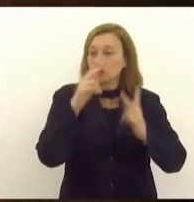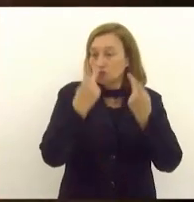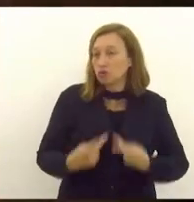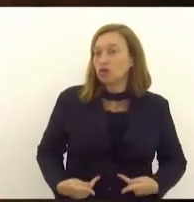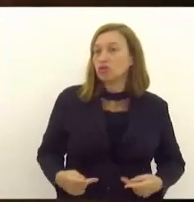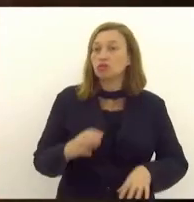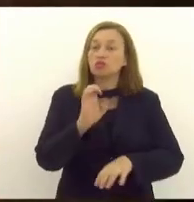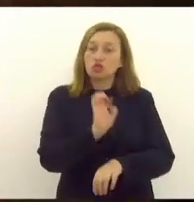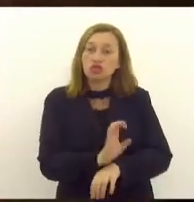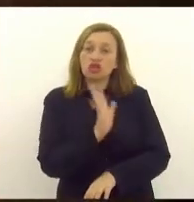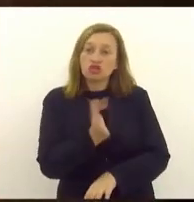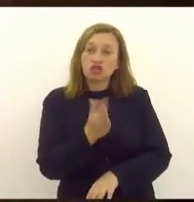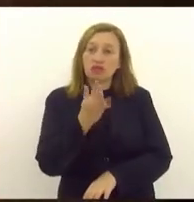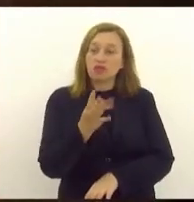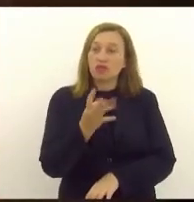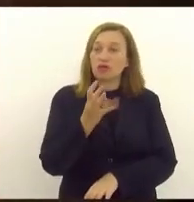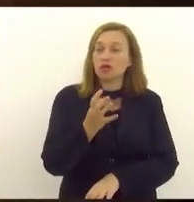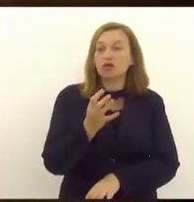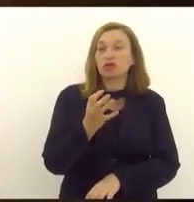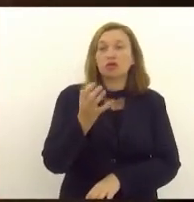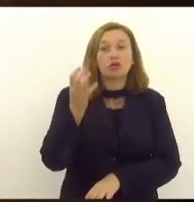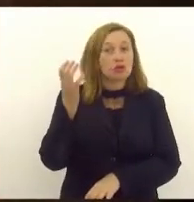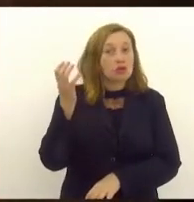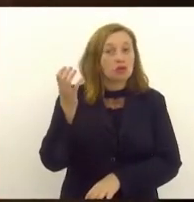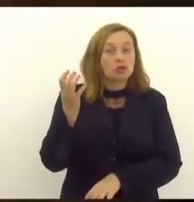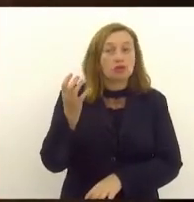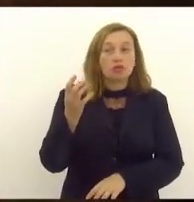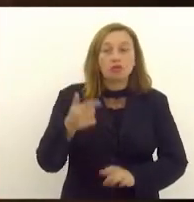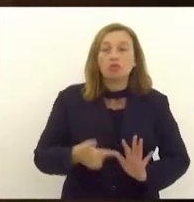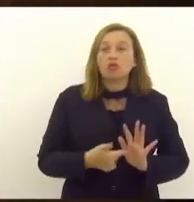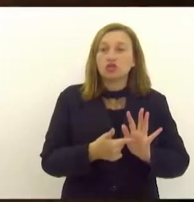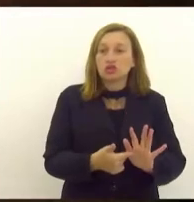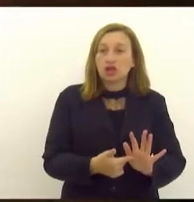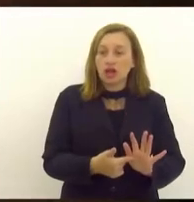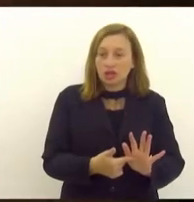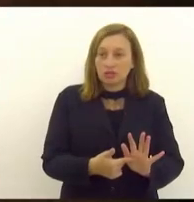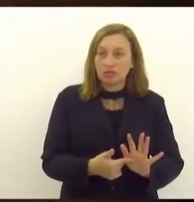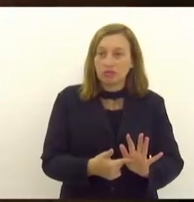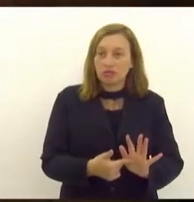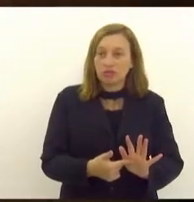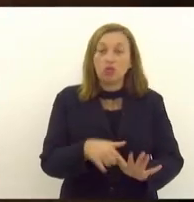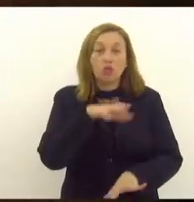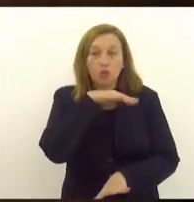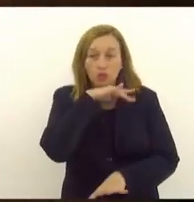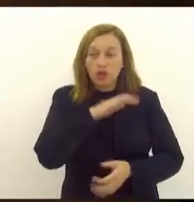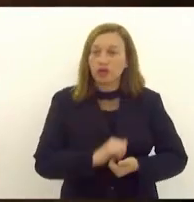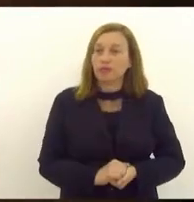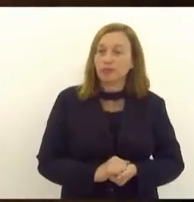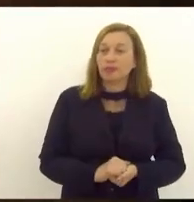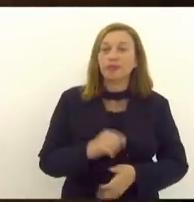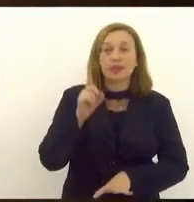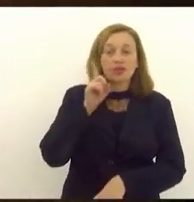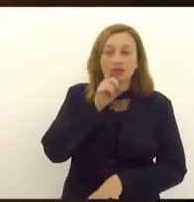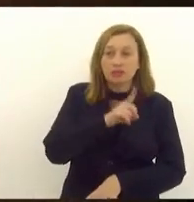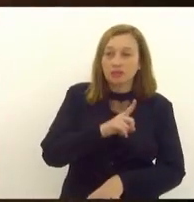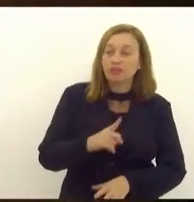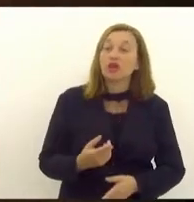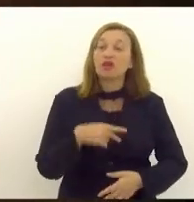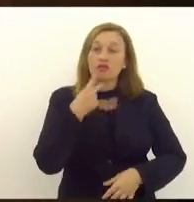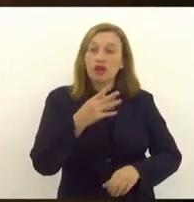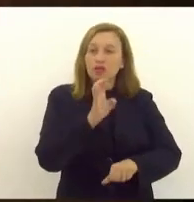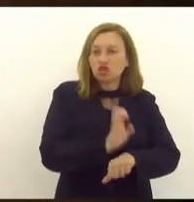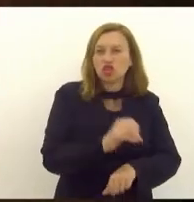que já foi condenado na corte interamericana exatamente por situações assim eu quero dizer que